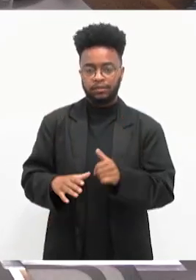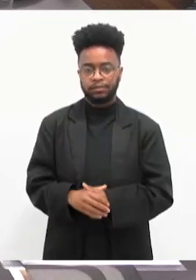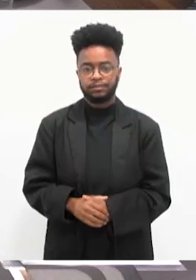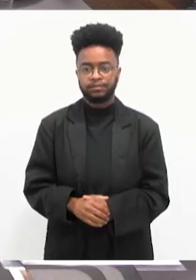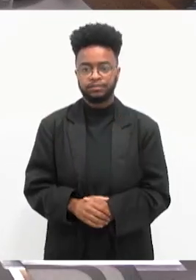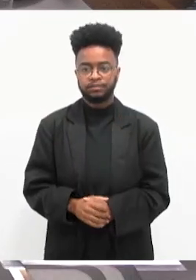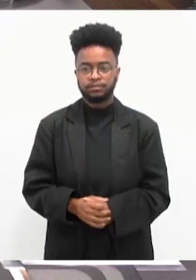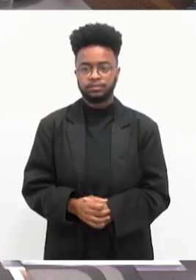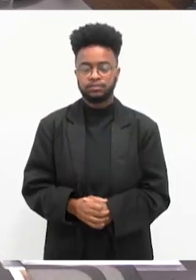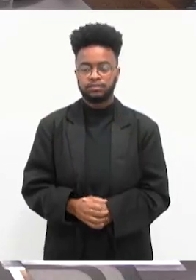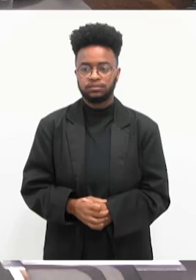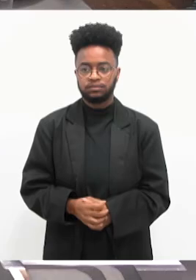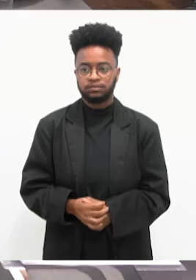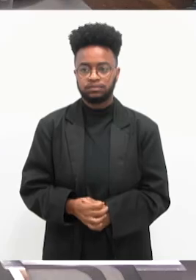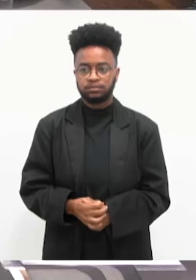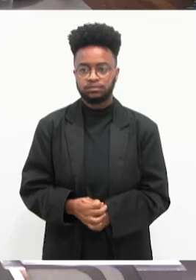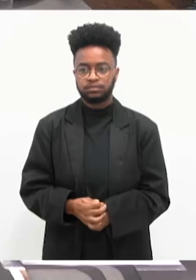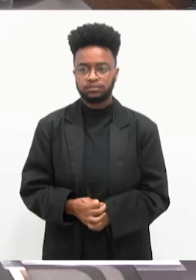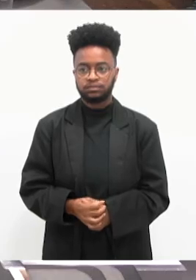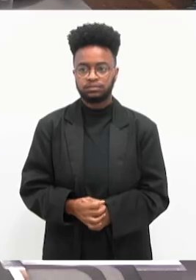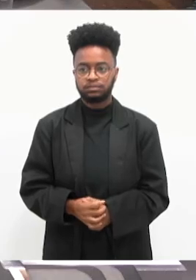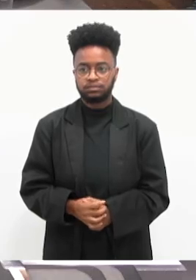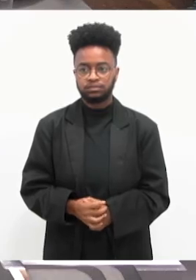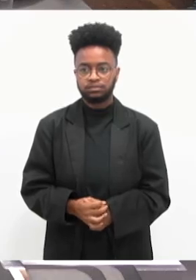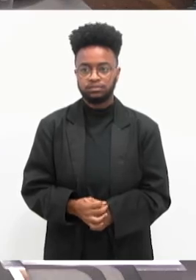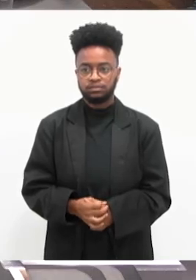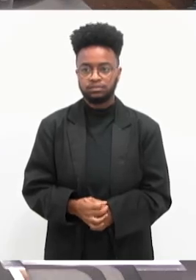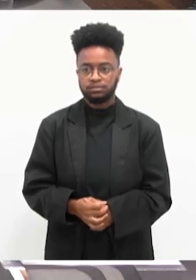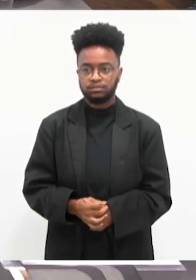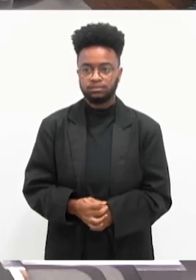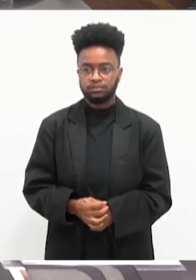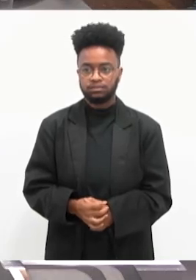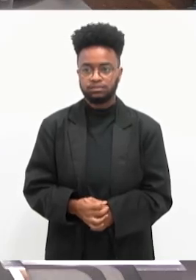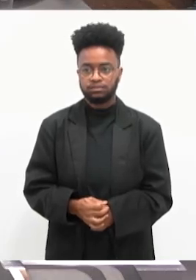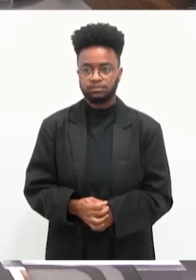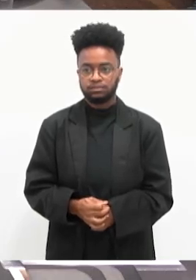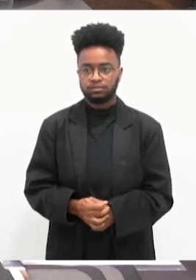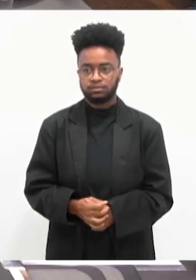2º. E suprime o terceiro.